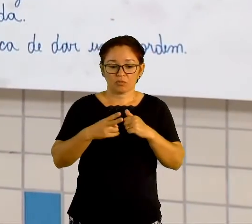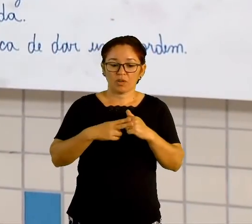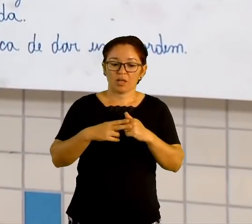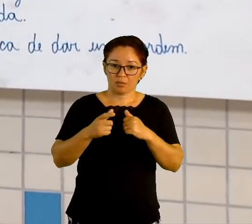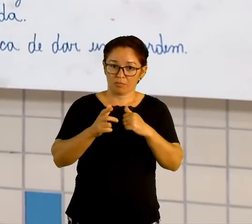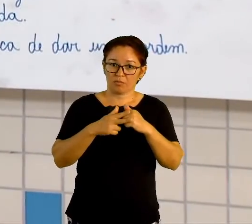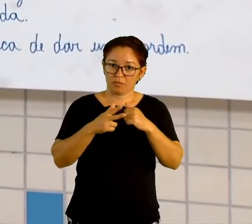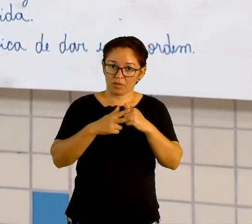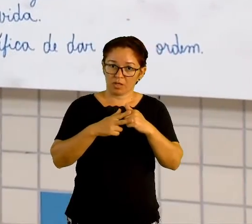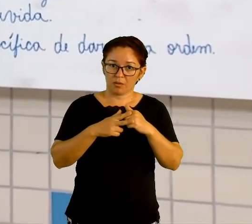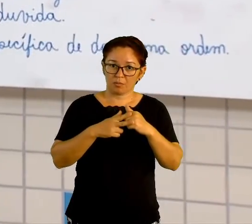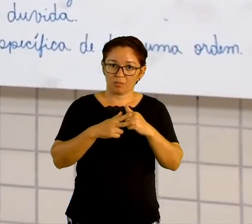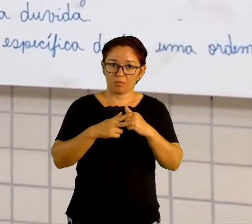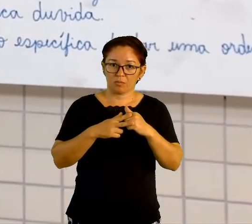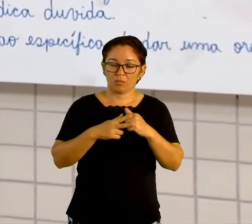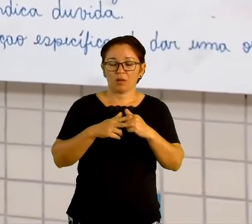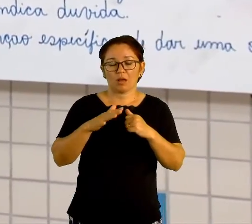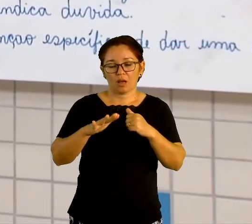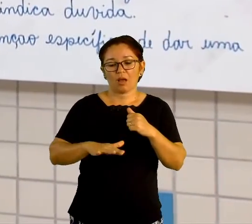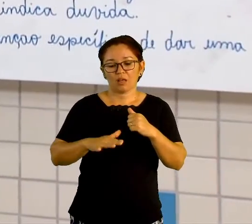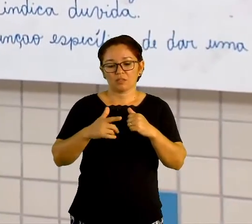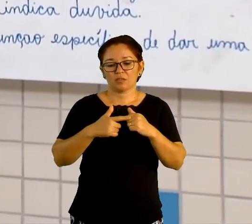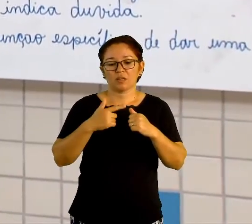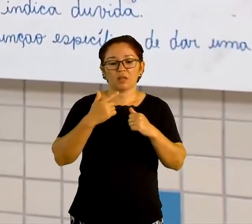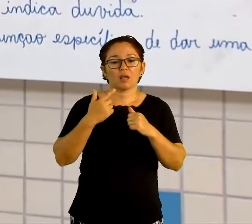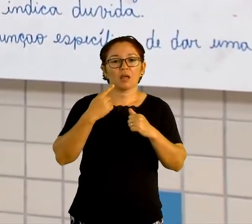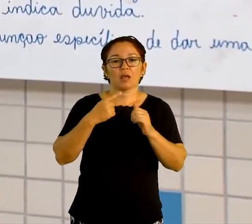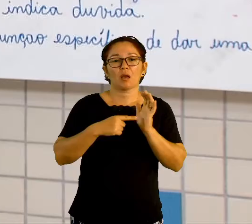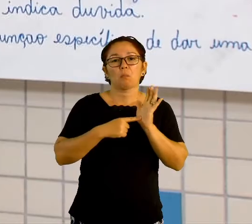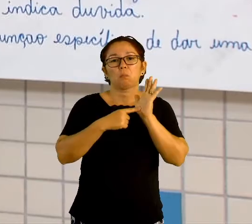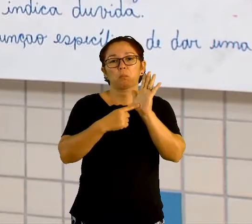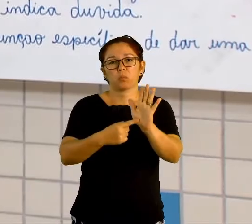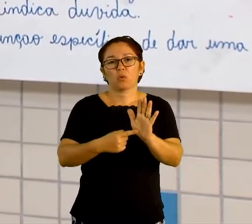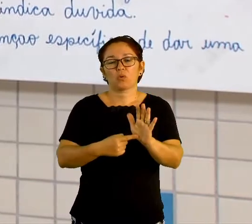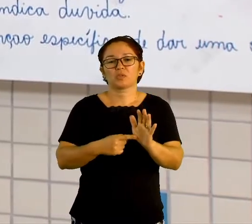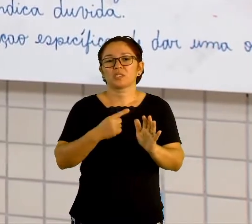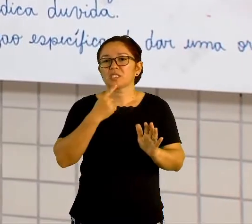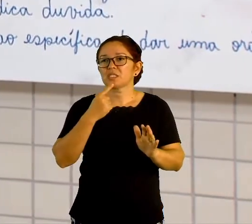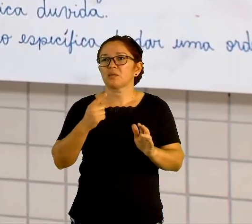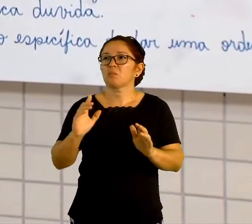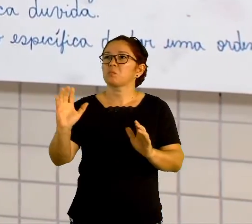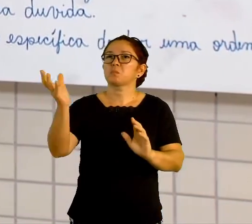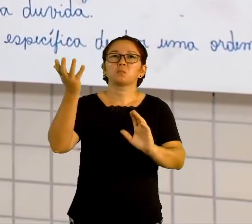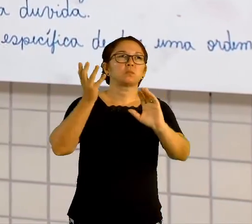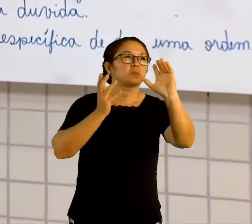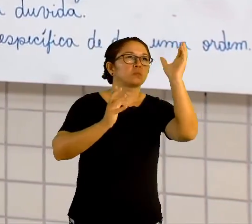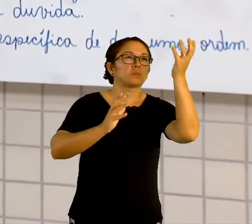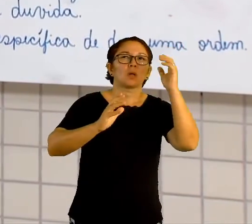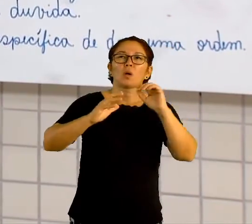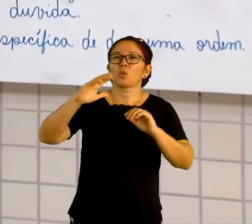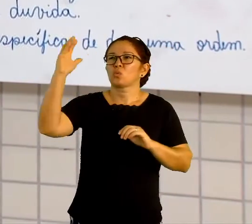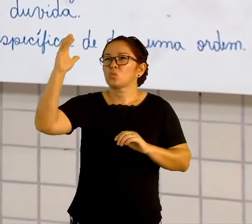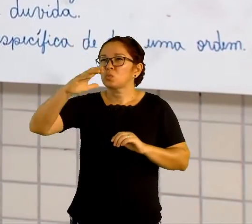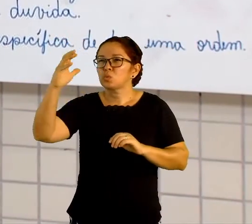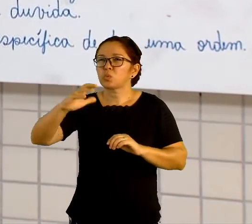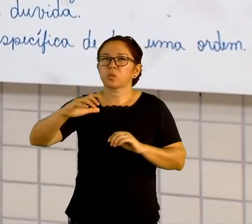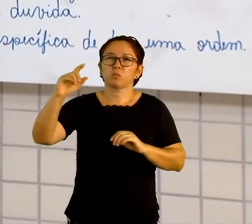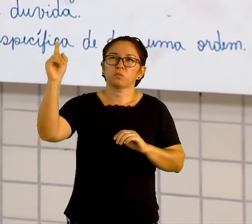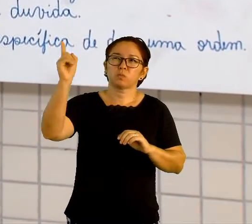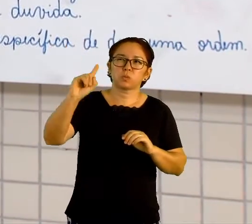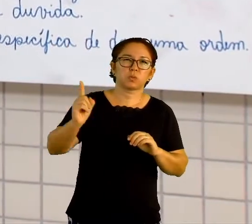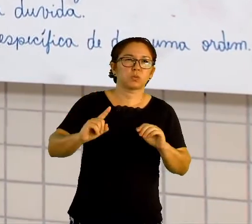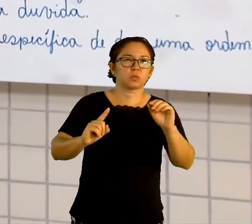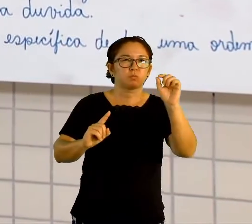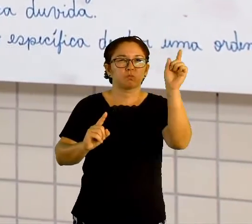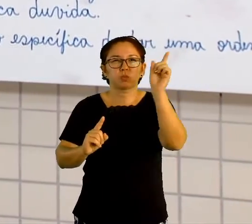da natureza, né? O que é fenômeno da natureza? Chover, trovejar, relampejar e assim